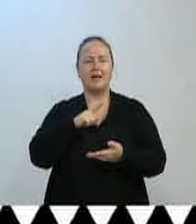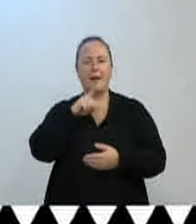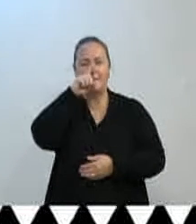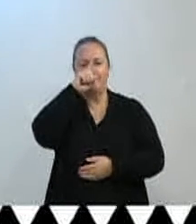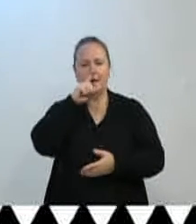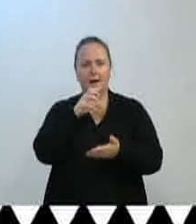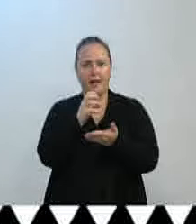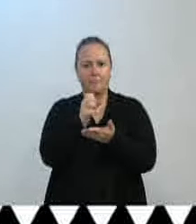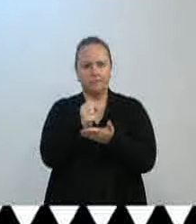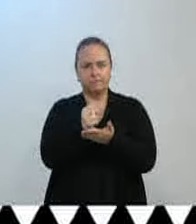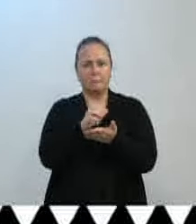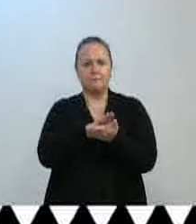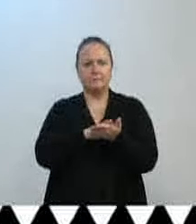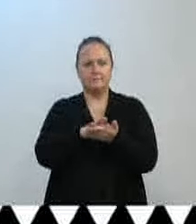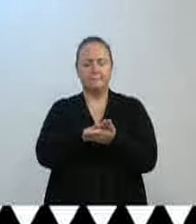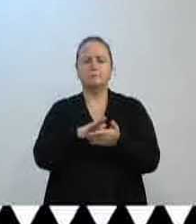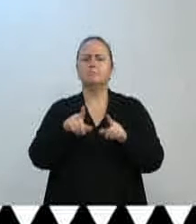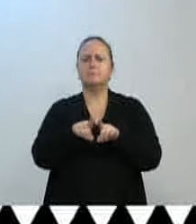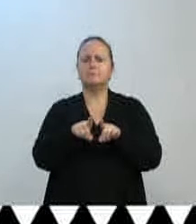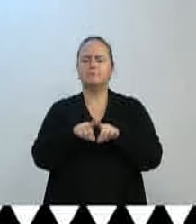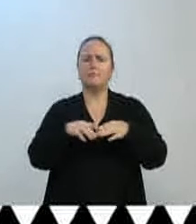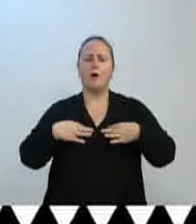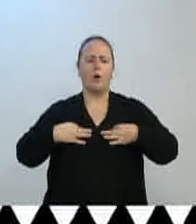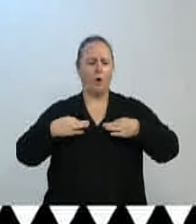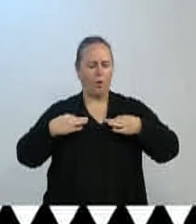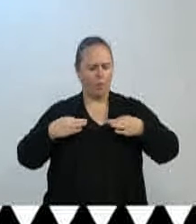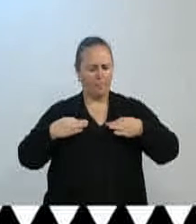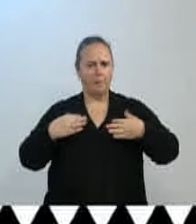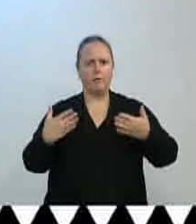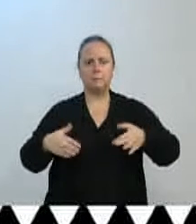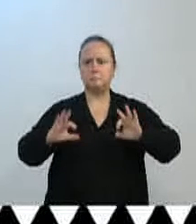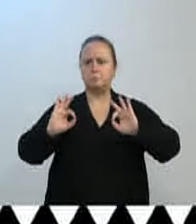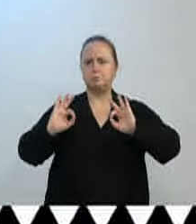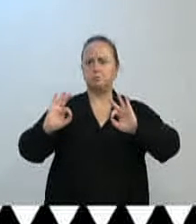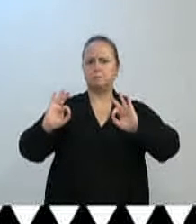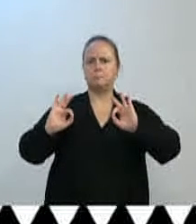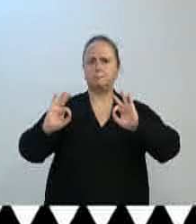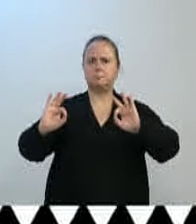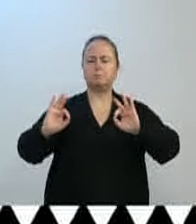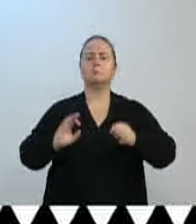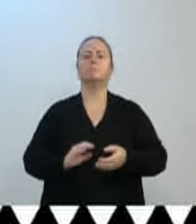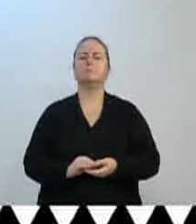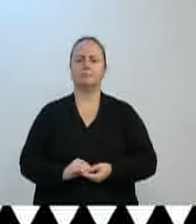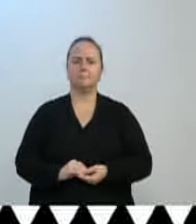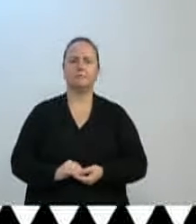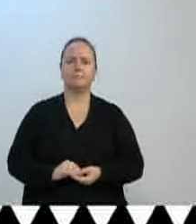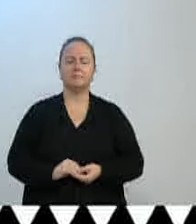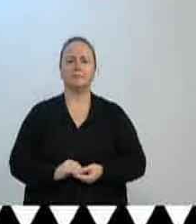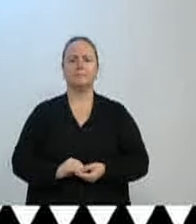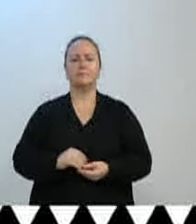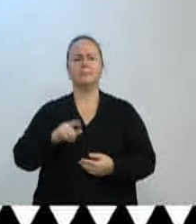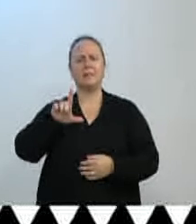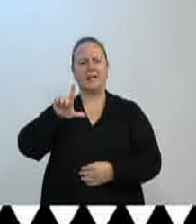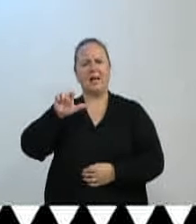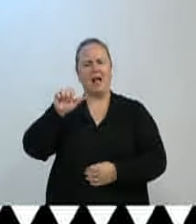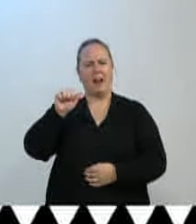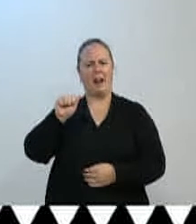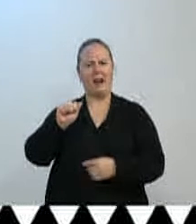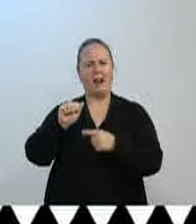seda, né, linho, lã. Bom, lã, aí a gente já se pergunta, nossa,